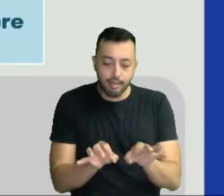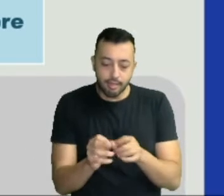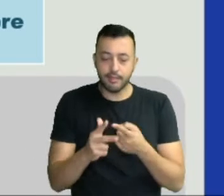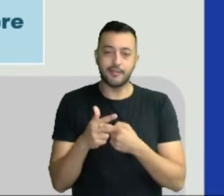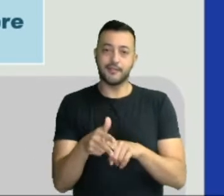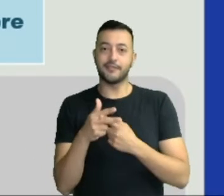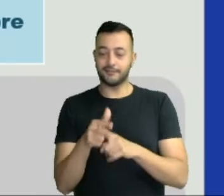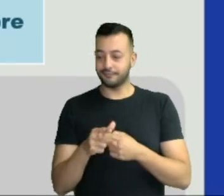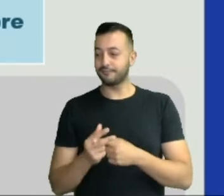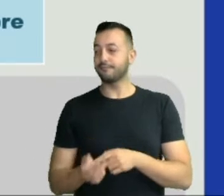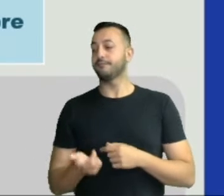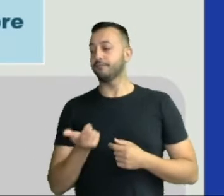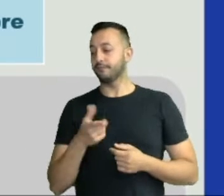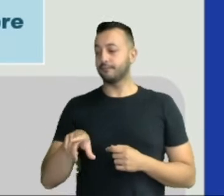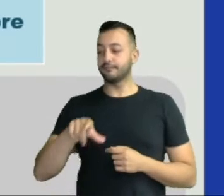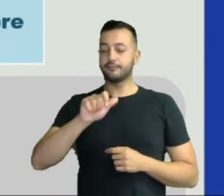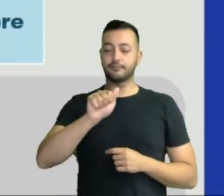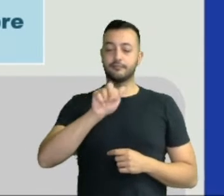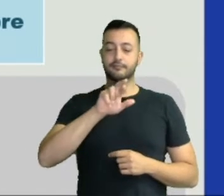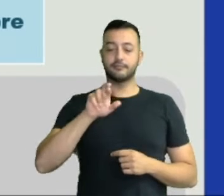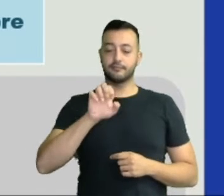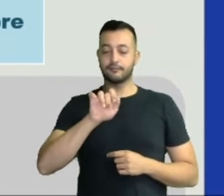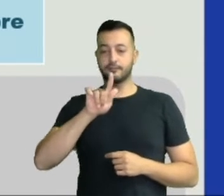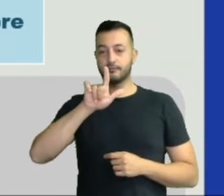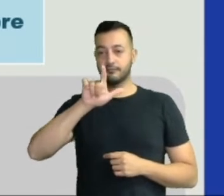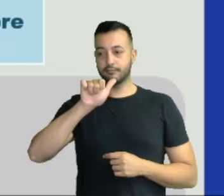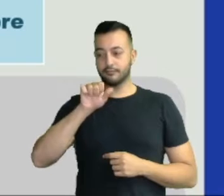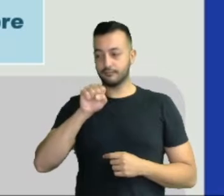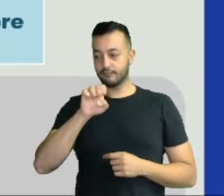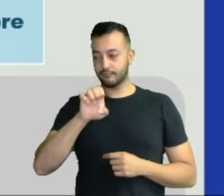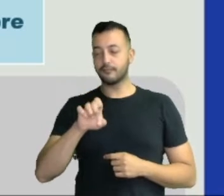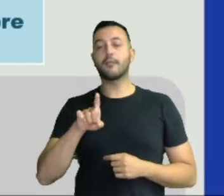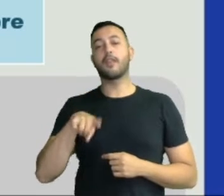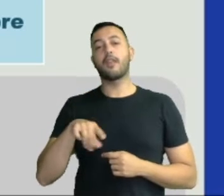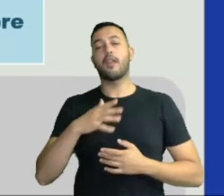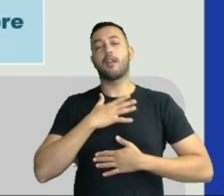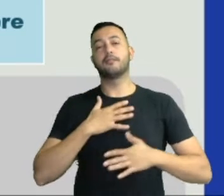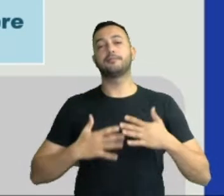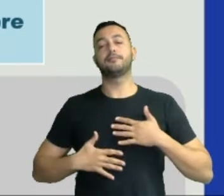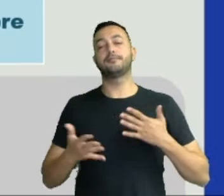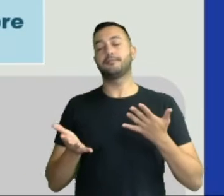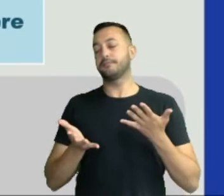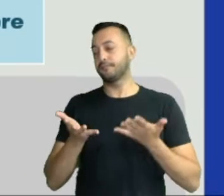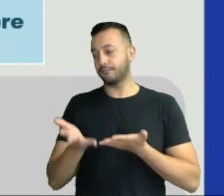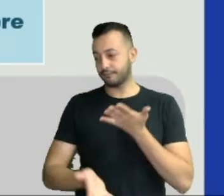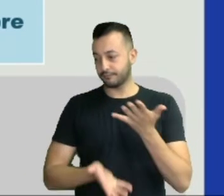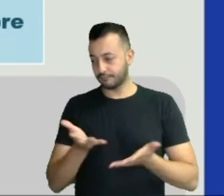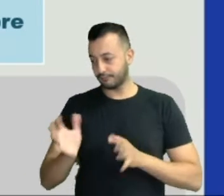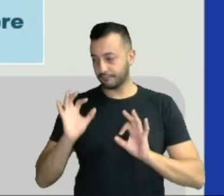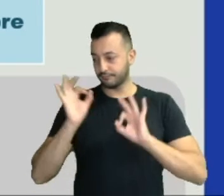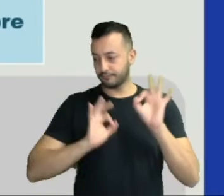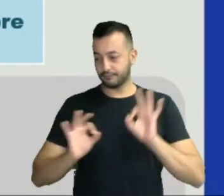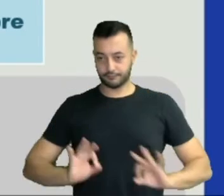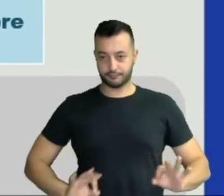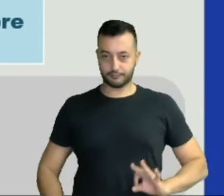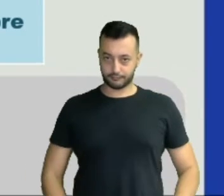bom? E arreglar-se é cuidar o aspecto físico da nossa